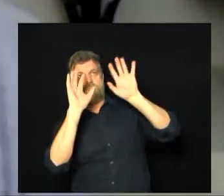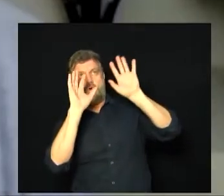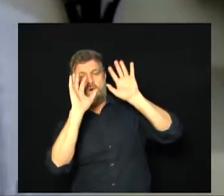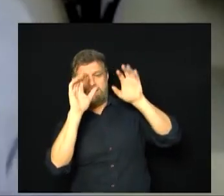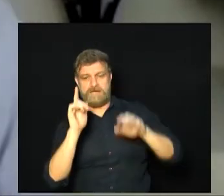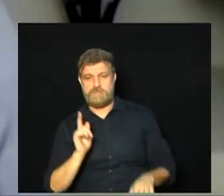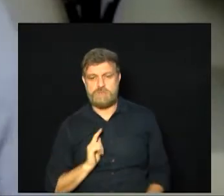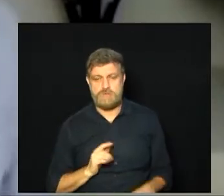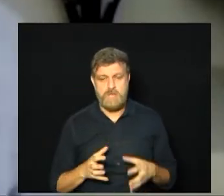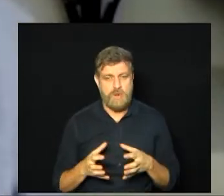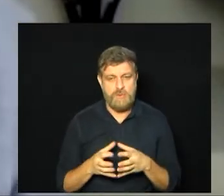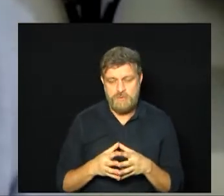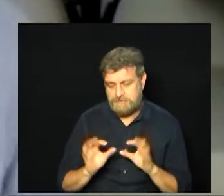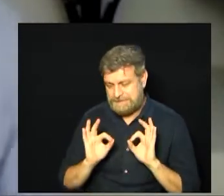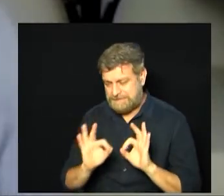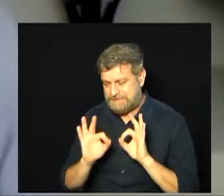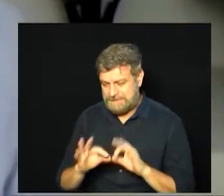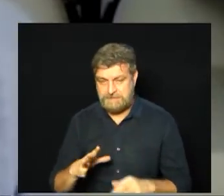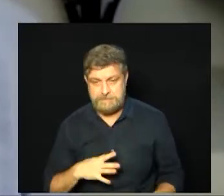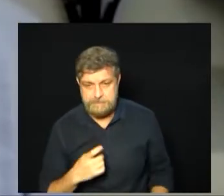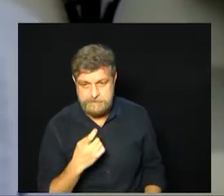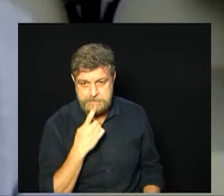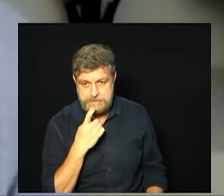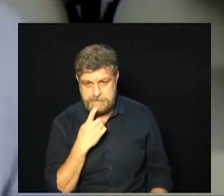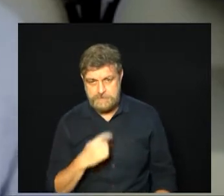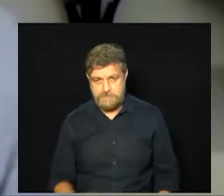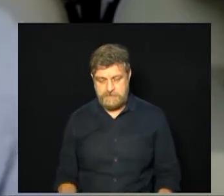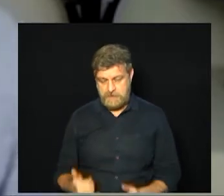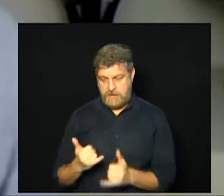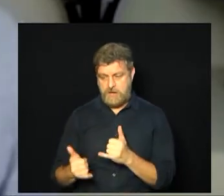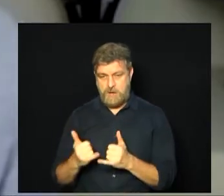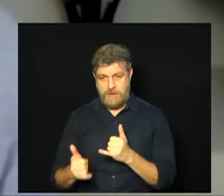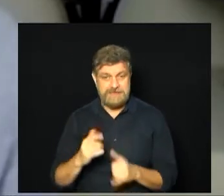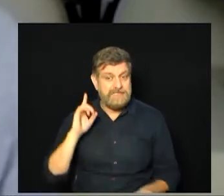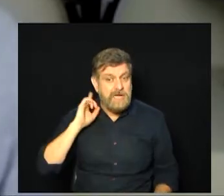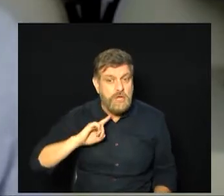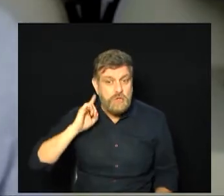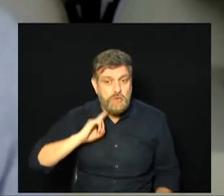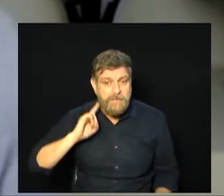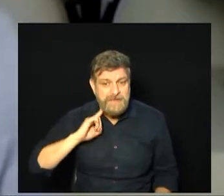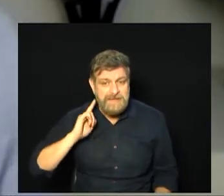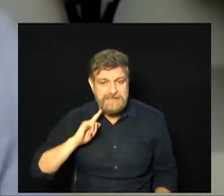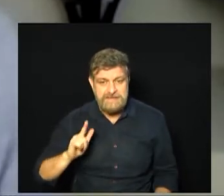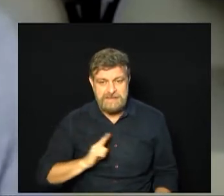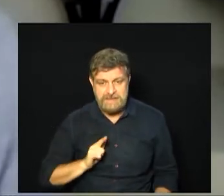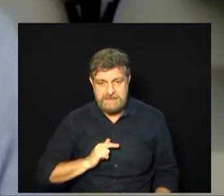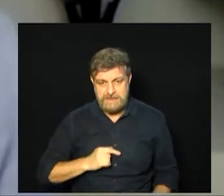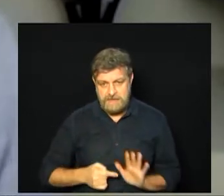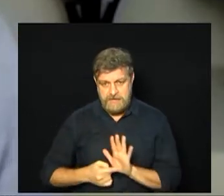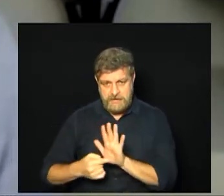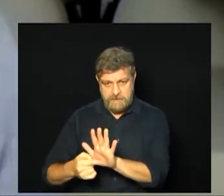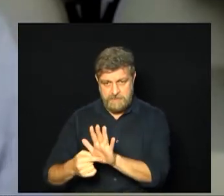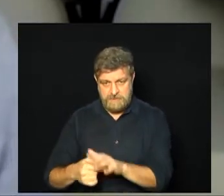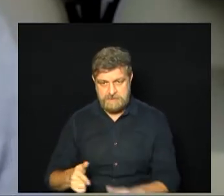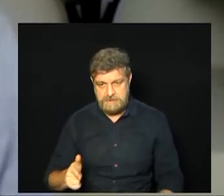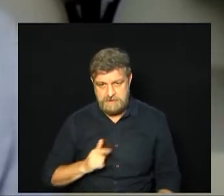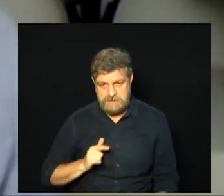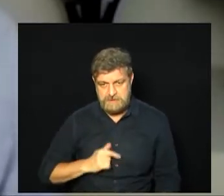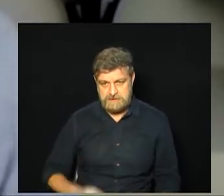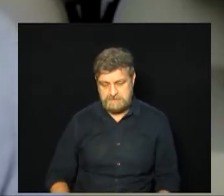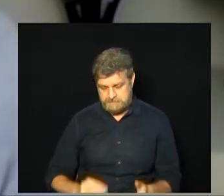um timaço aí também de Campinas, que foi a semifinal do Minas Tênis, porque eu cito a vitória do Minas Tênis sobre a Atlântica Boa